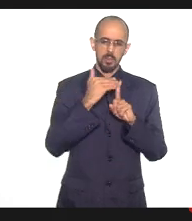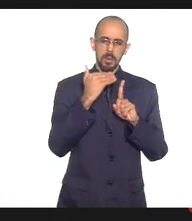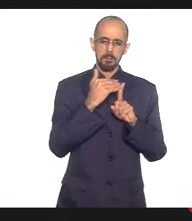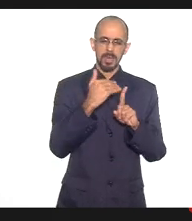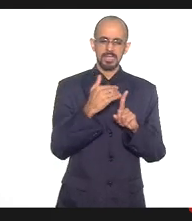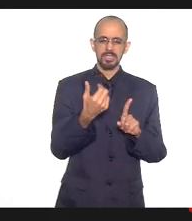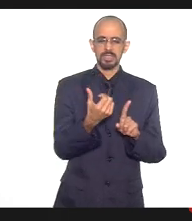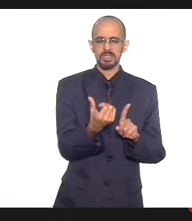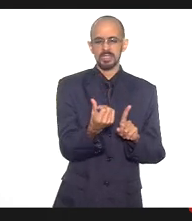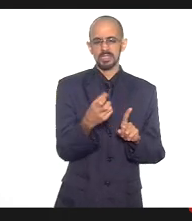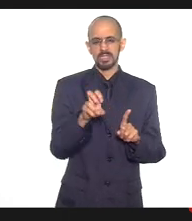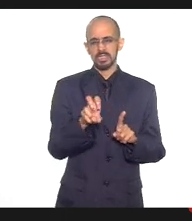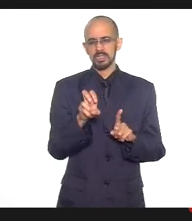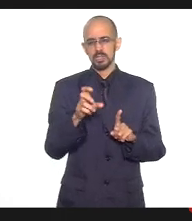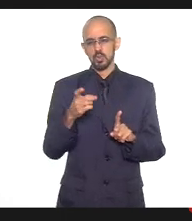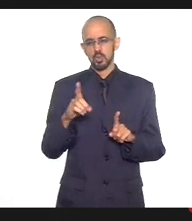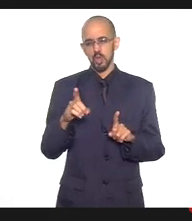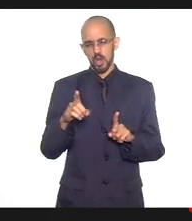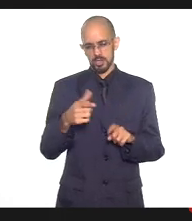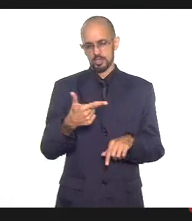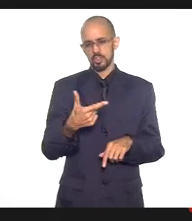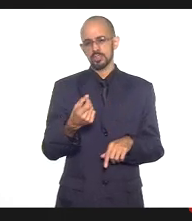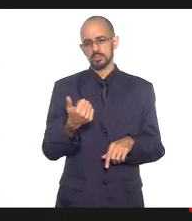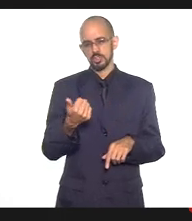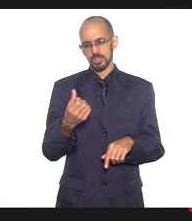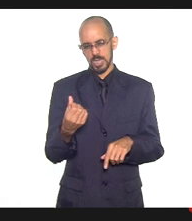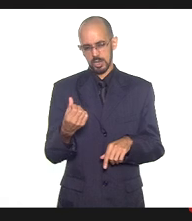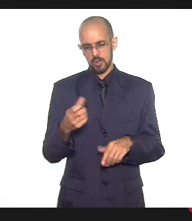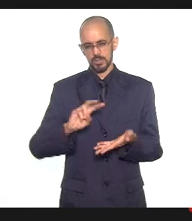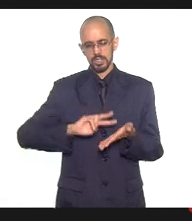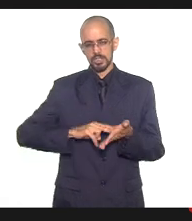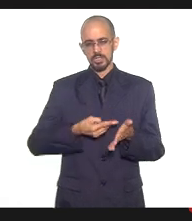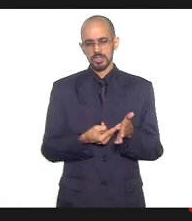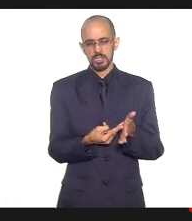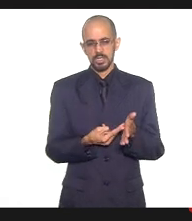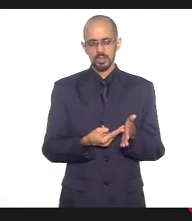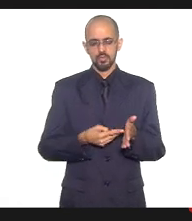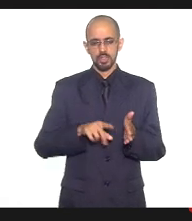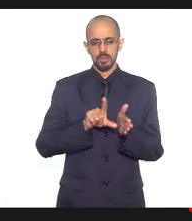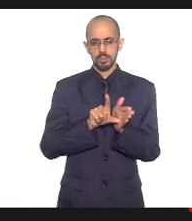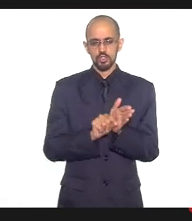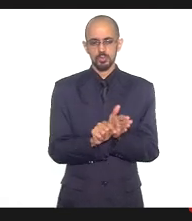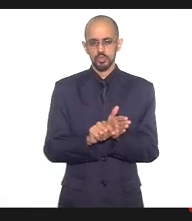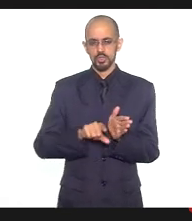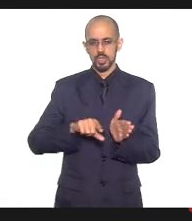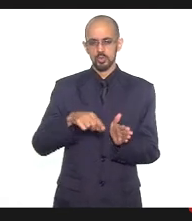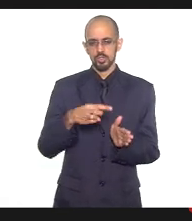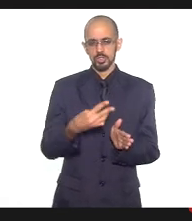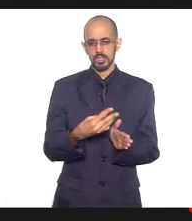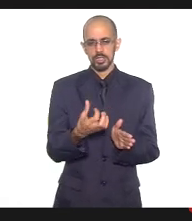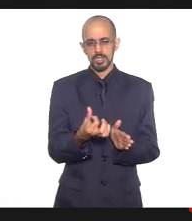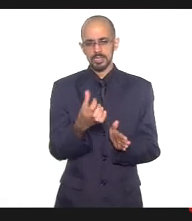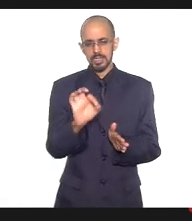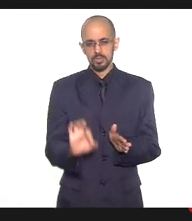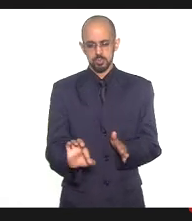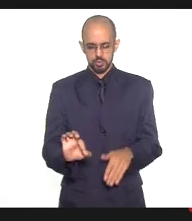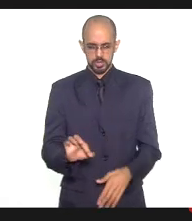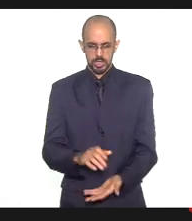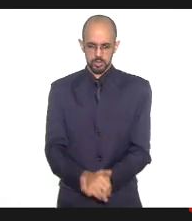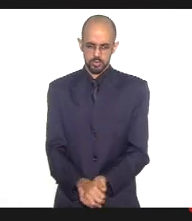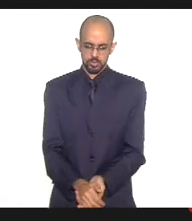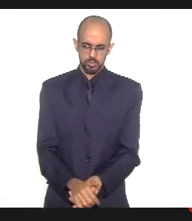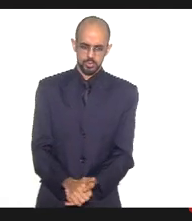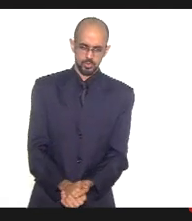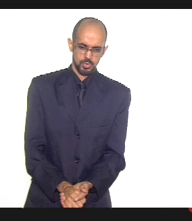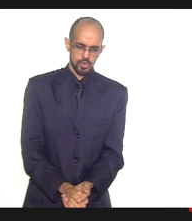em 2019. Isso significou uma queda de 36% do preço médio em dólares. Em termos